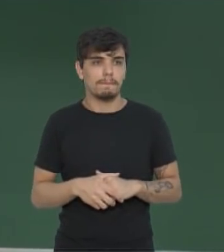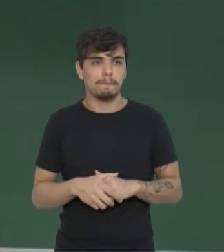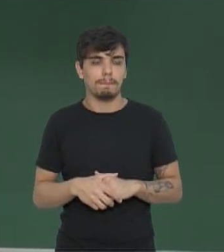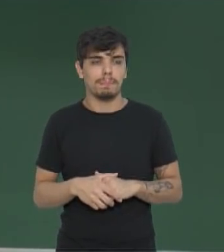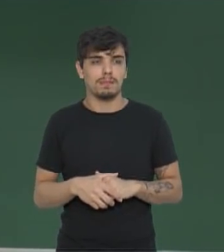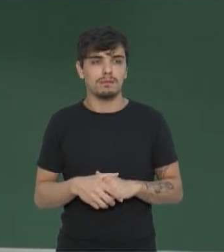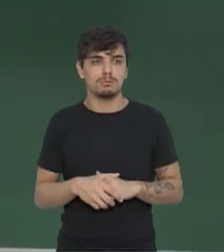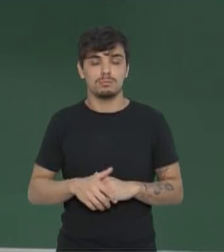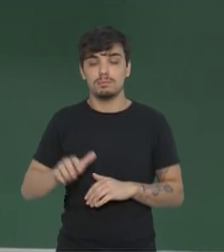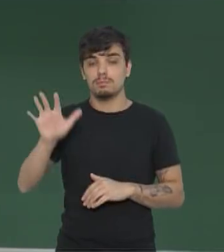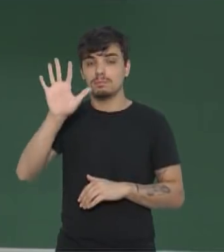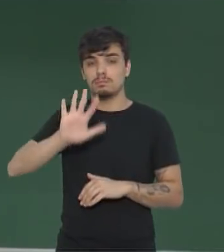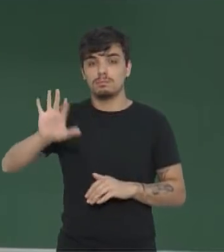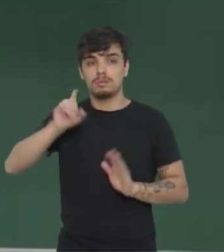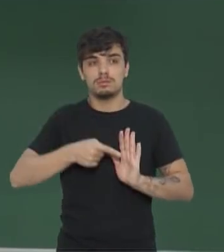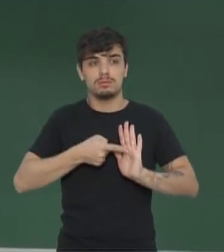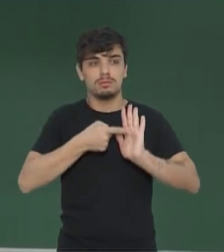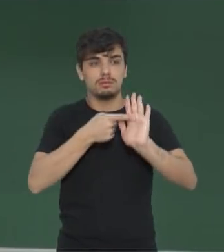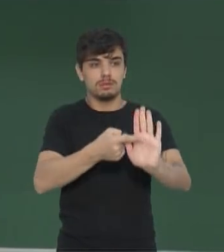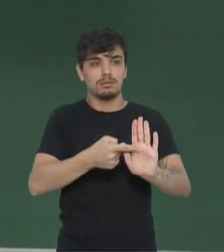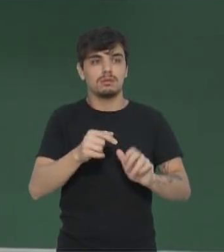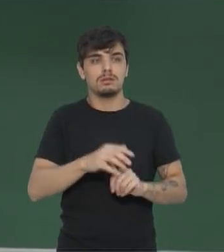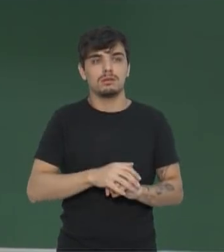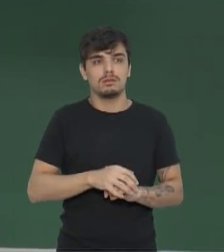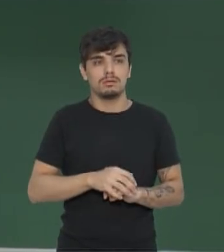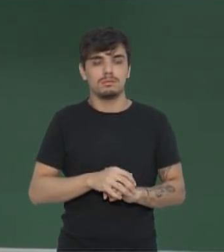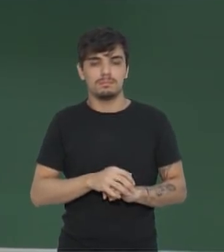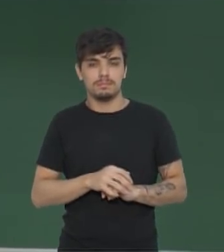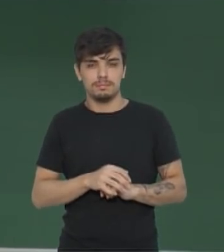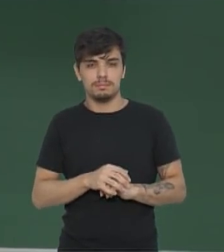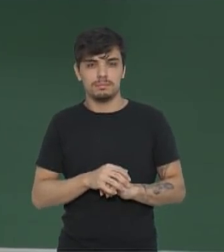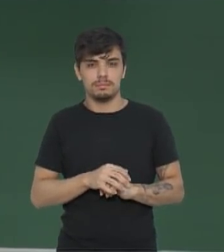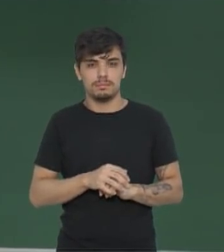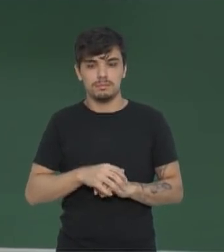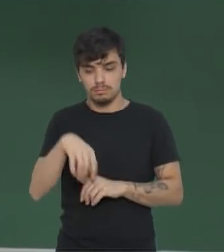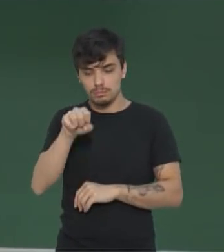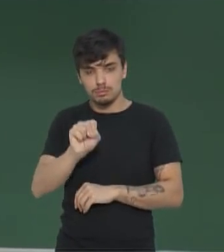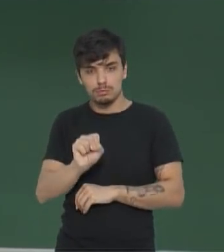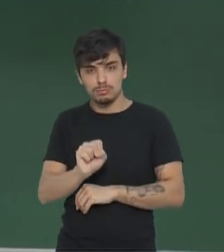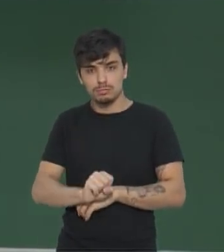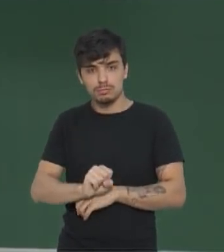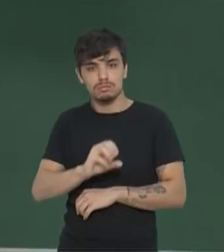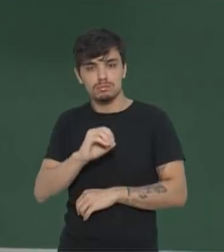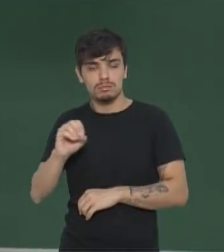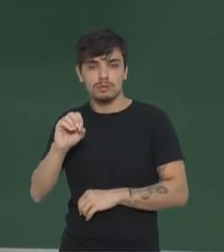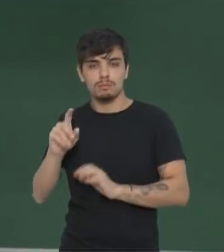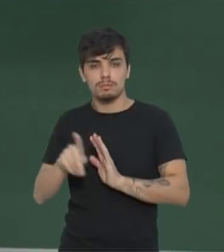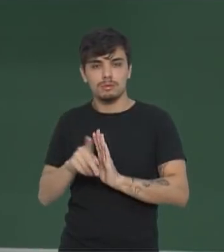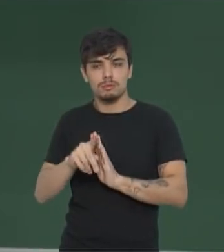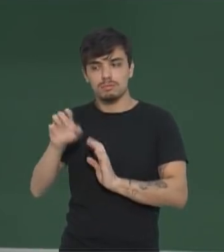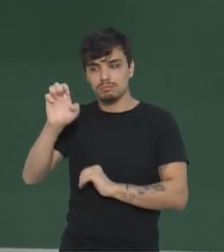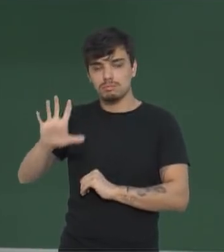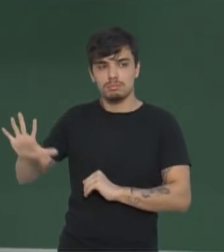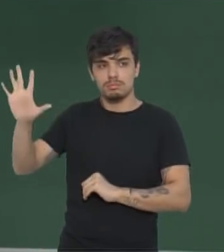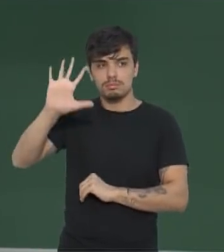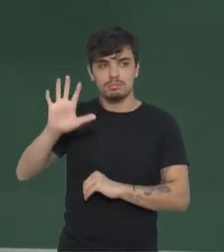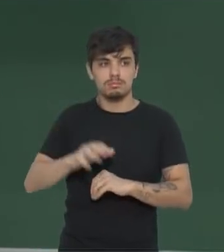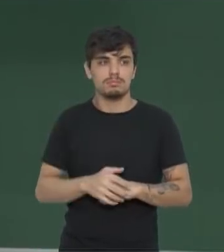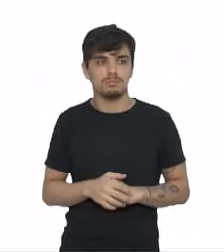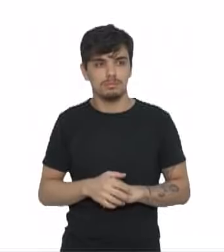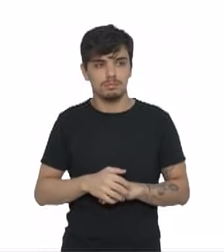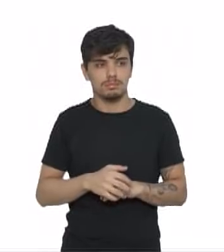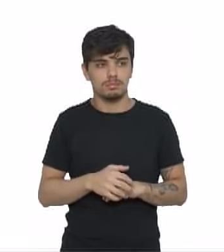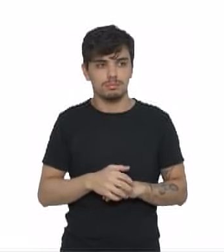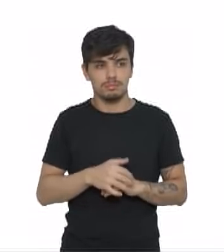Mapa destacando o território de Algarve, ao sudoeste do território europeu. Olha, bem no sul mesmo, né?